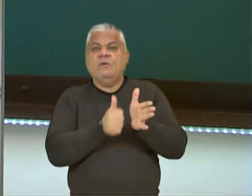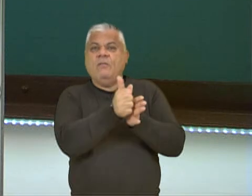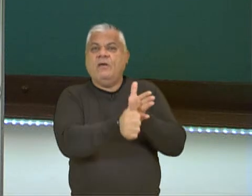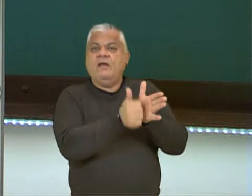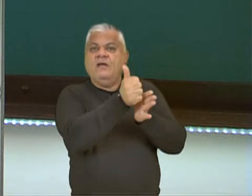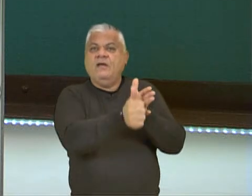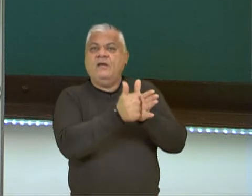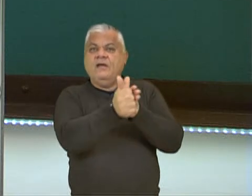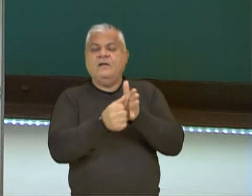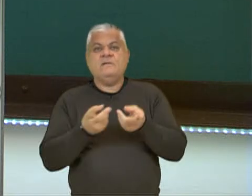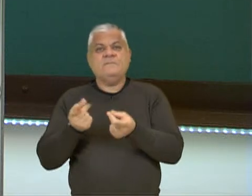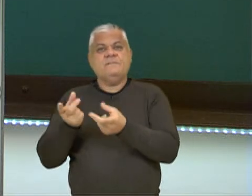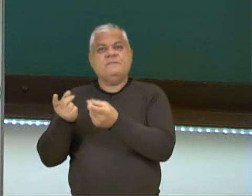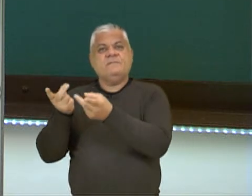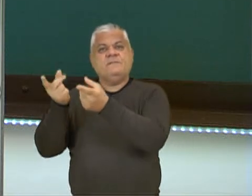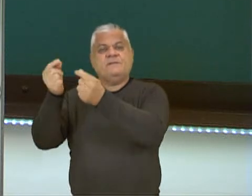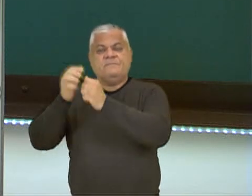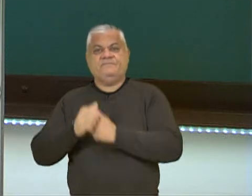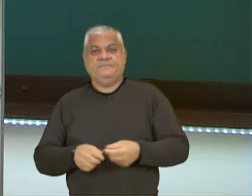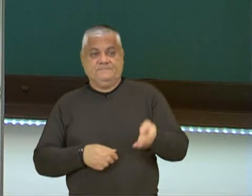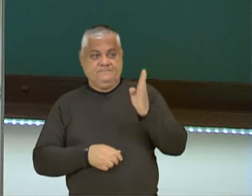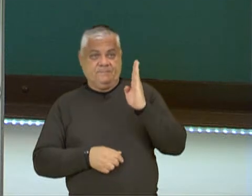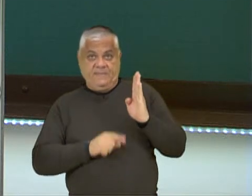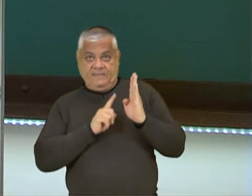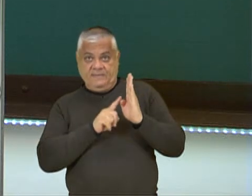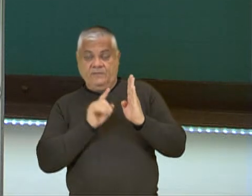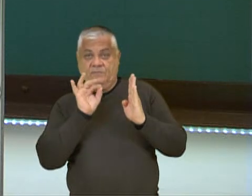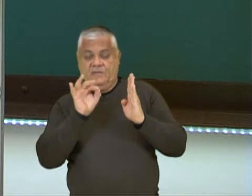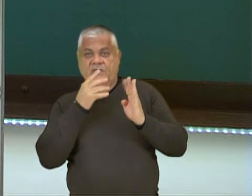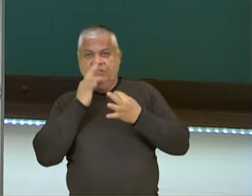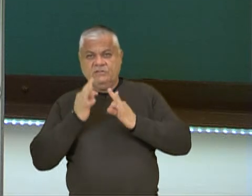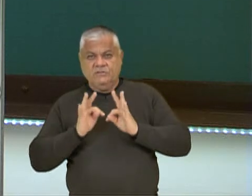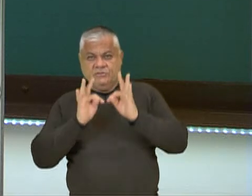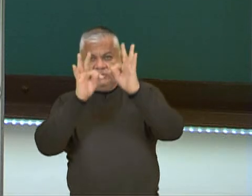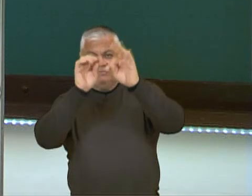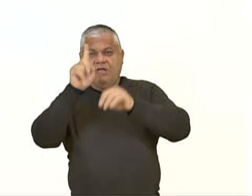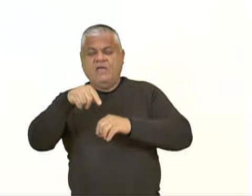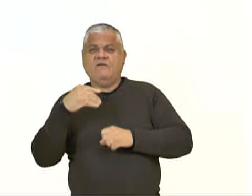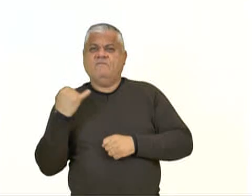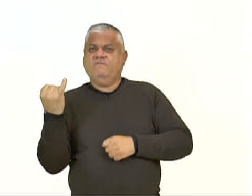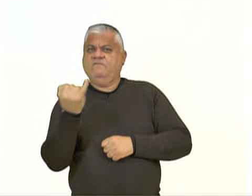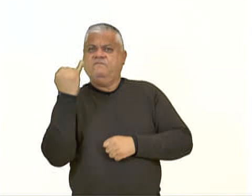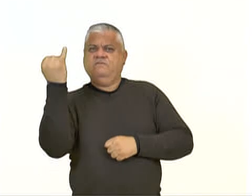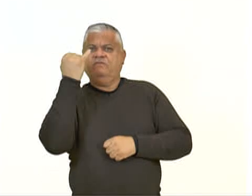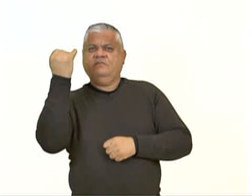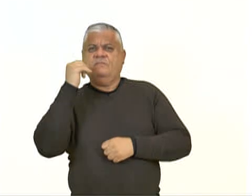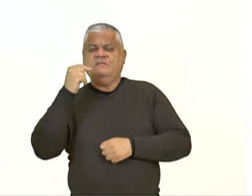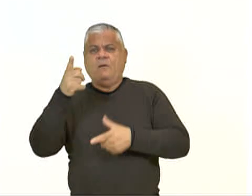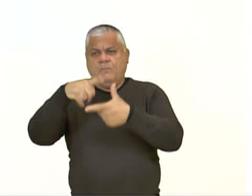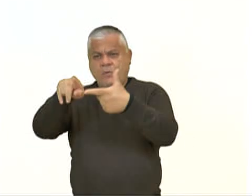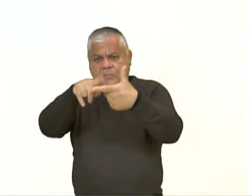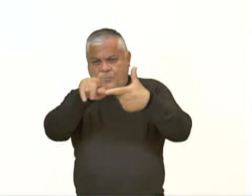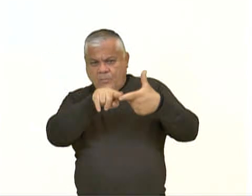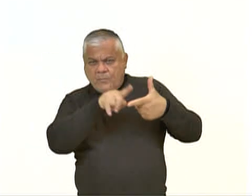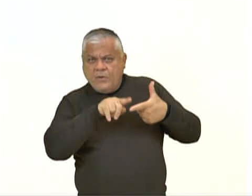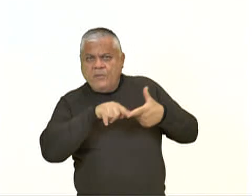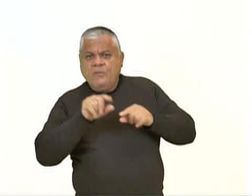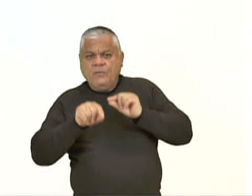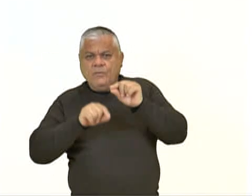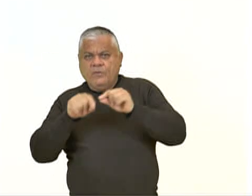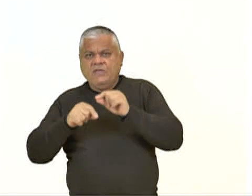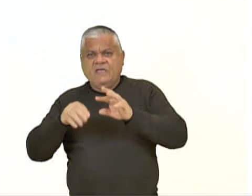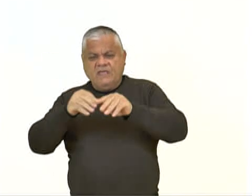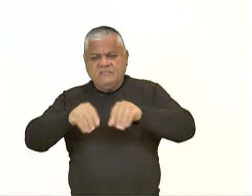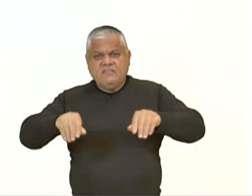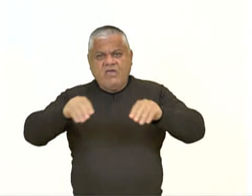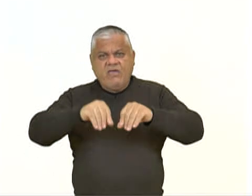da soja, certo? E a letra B ali, a tecnologia é fundamental para corrigir problemas relacionados ao solo,